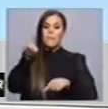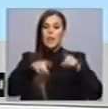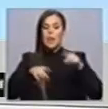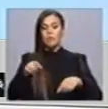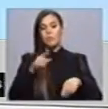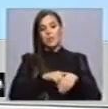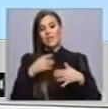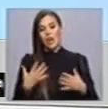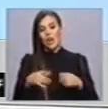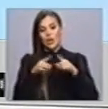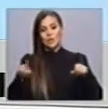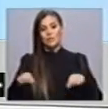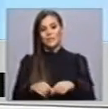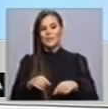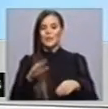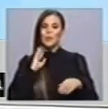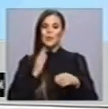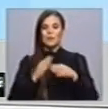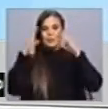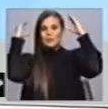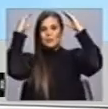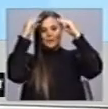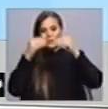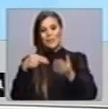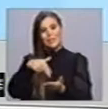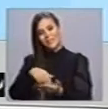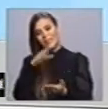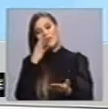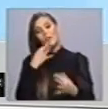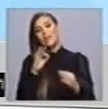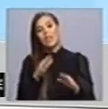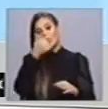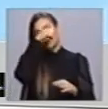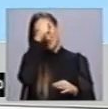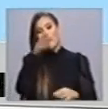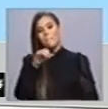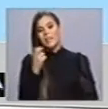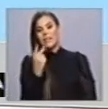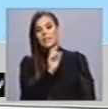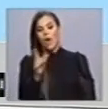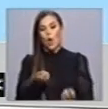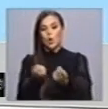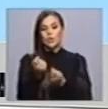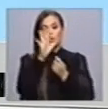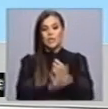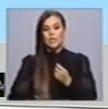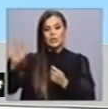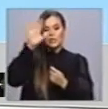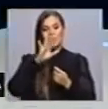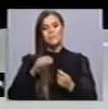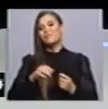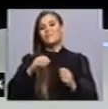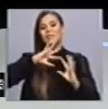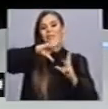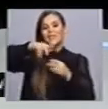Altura agora para a rubrica A Última Fronteira. Está connosco, como é habitual ao domingo, o Miguel Gonçalves, coordenador nacional da Sociedade Planetária. Bom dia, Miguel.